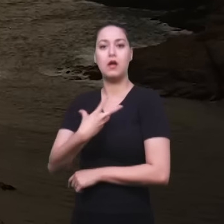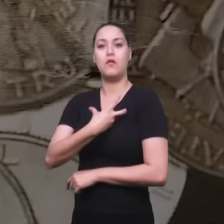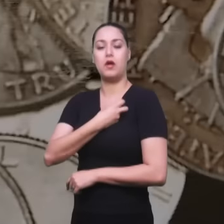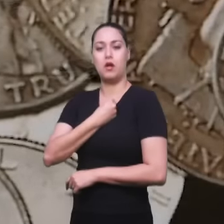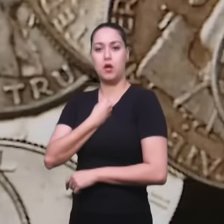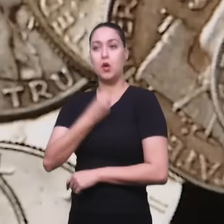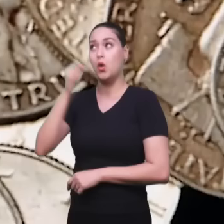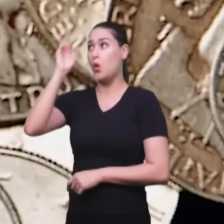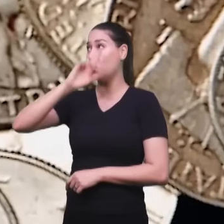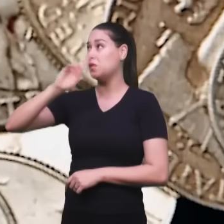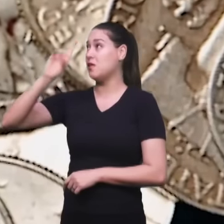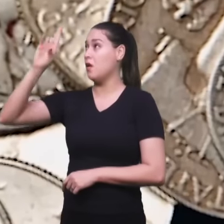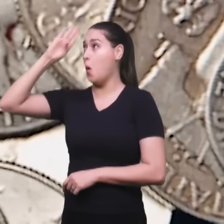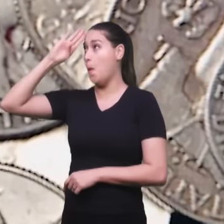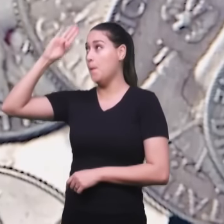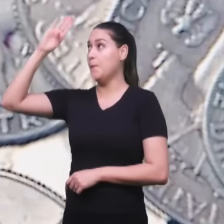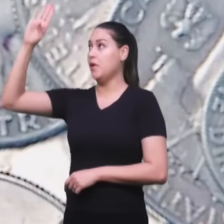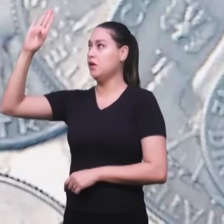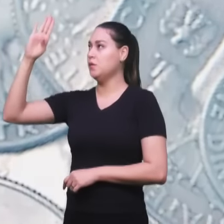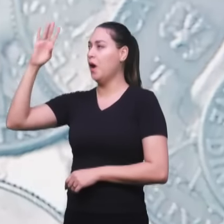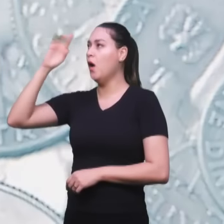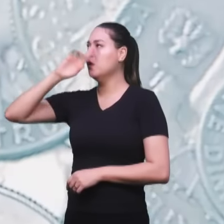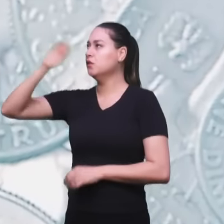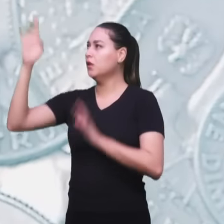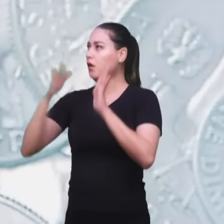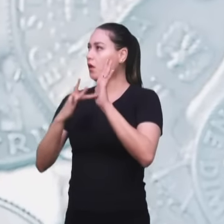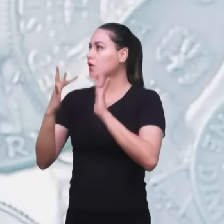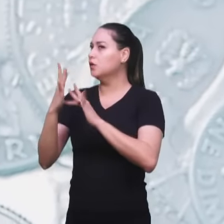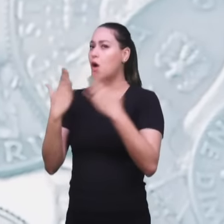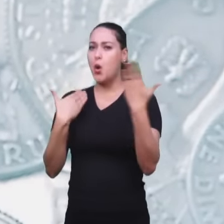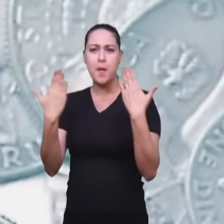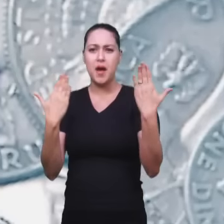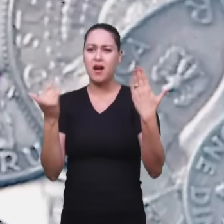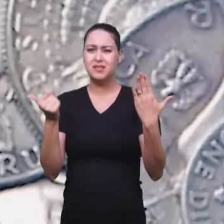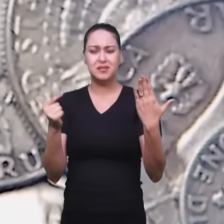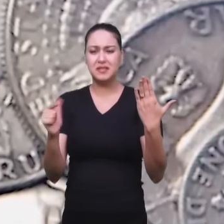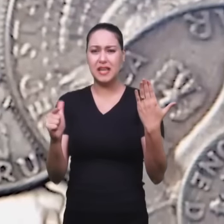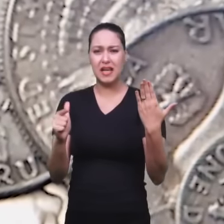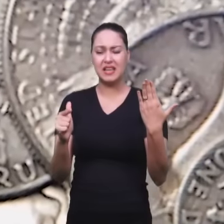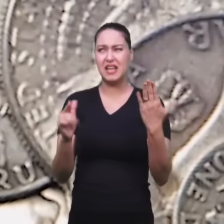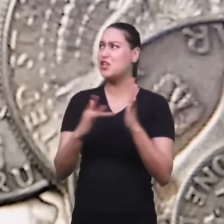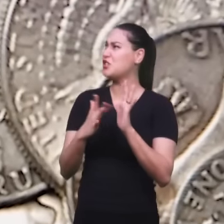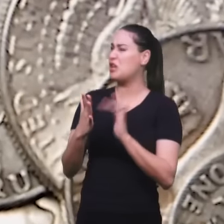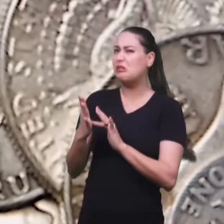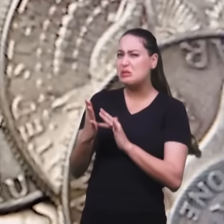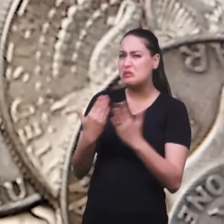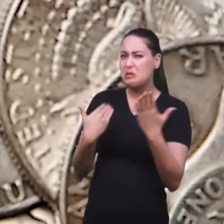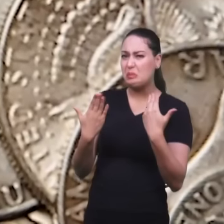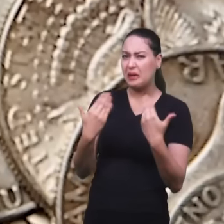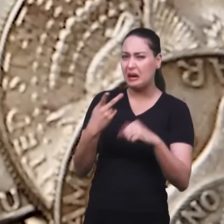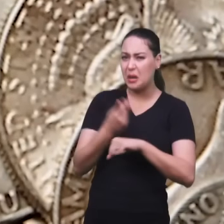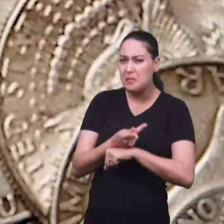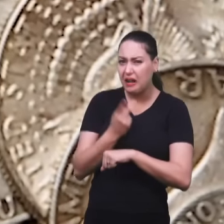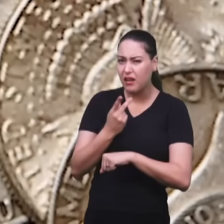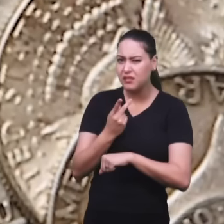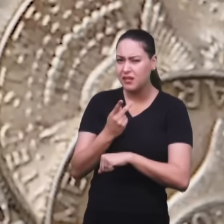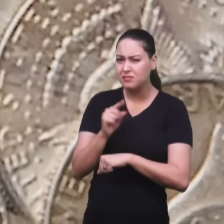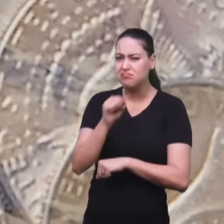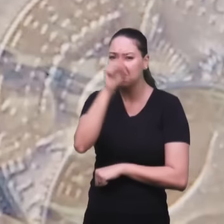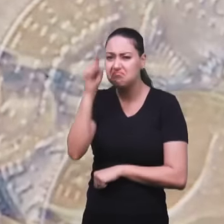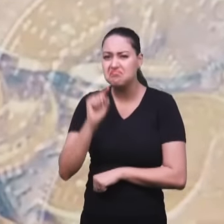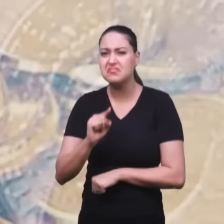Eu Sigo Para Toda Nem